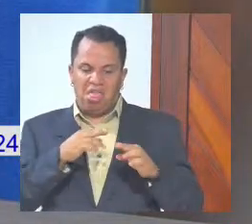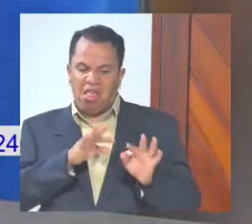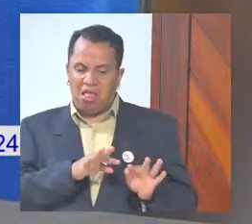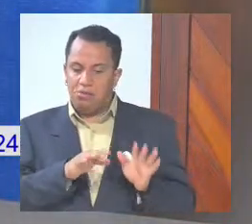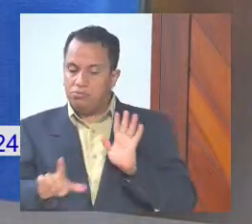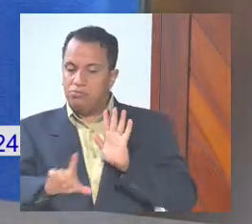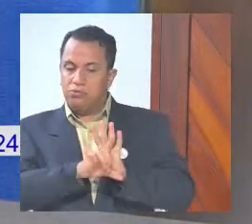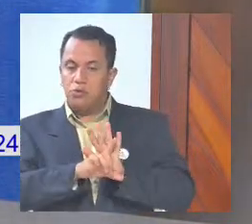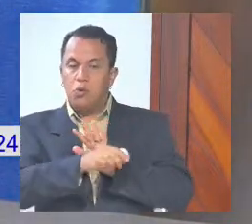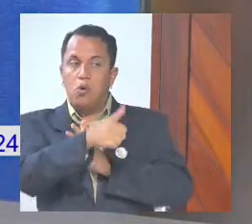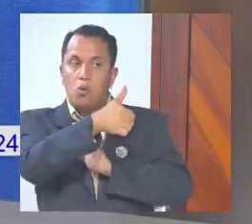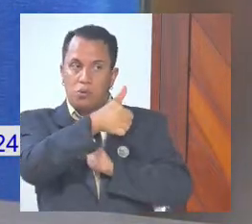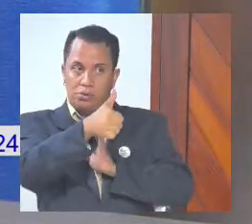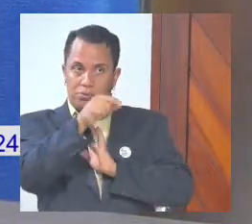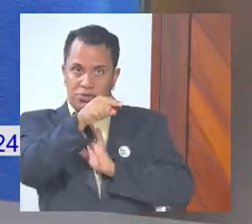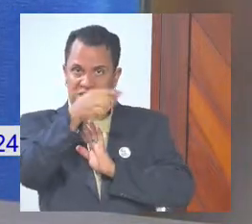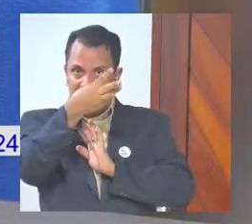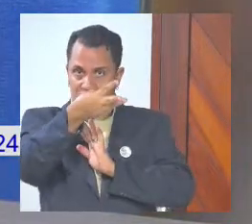Lei Federal